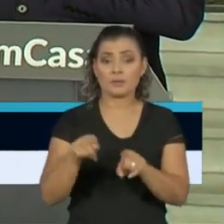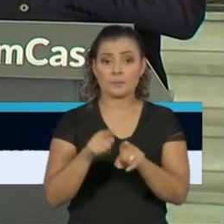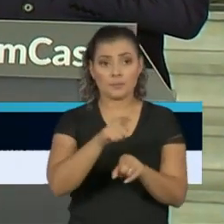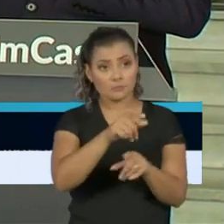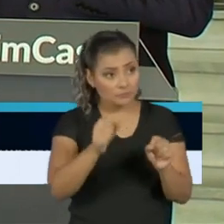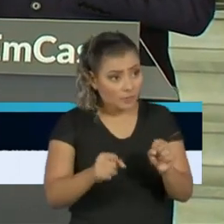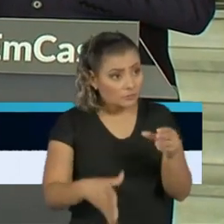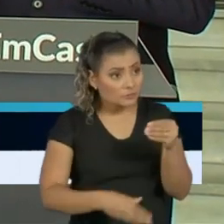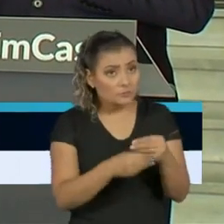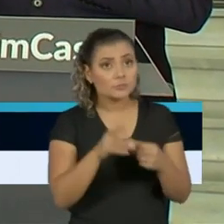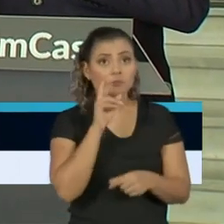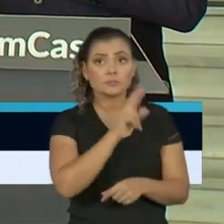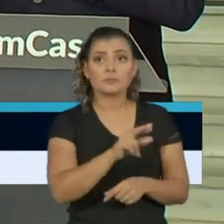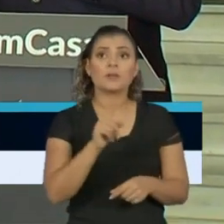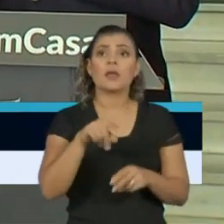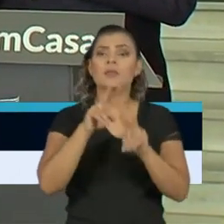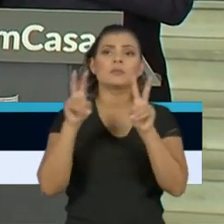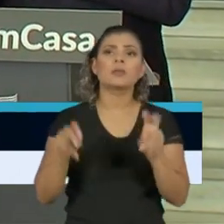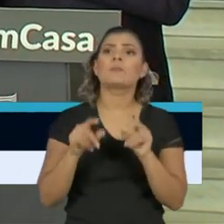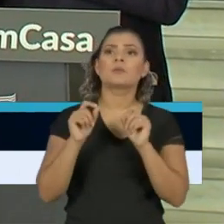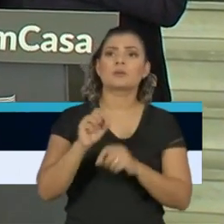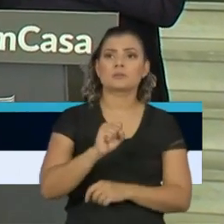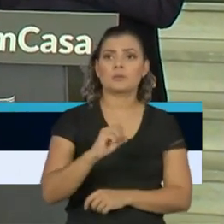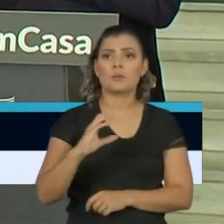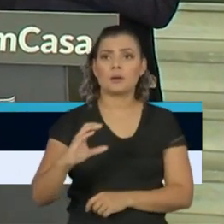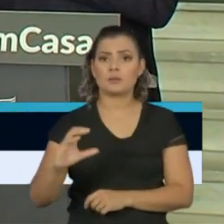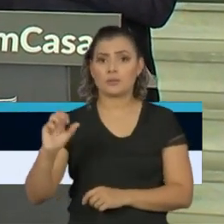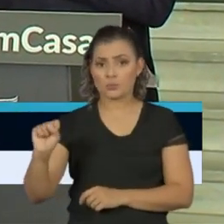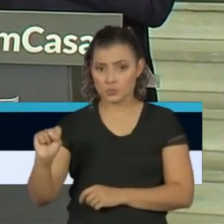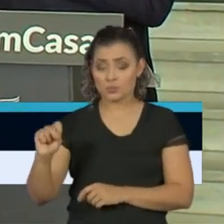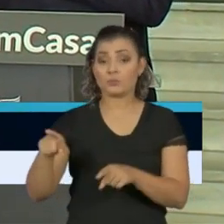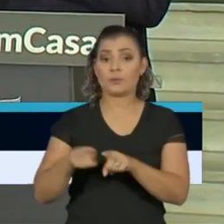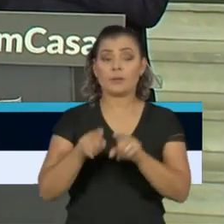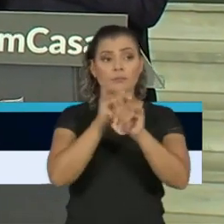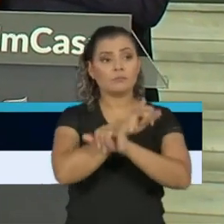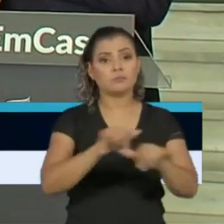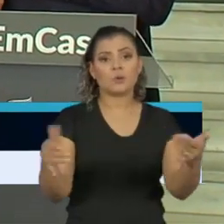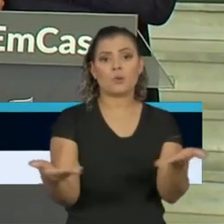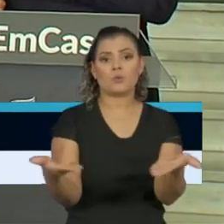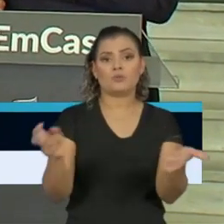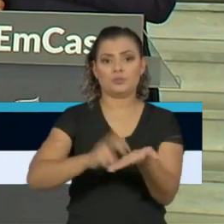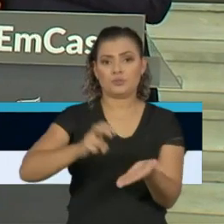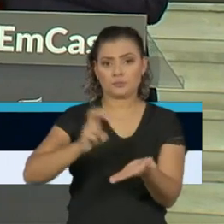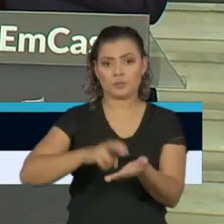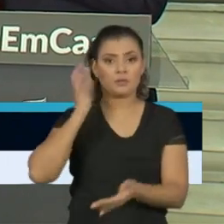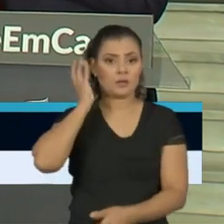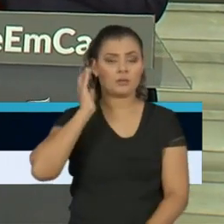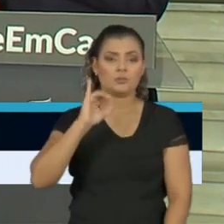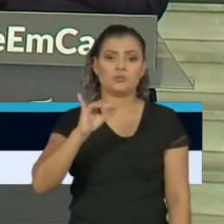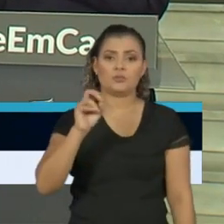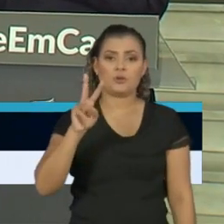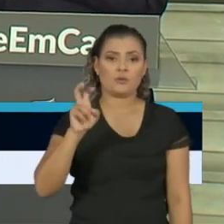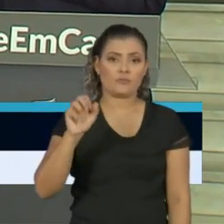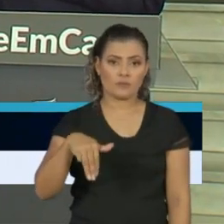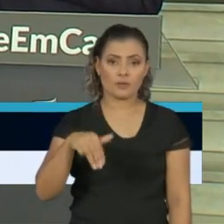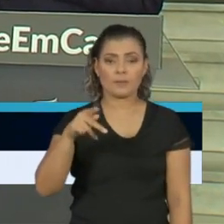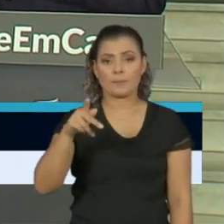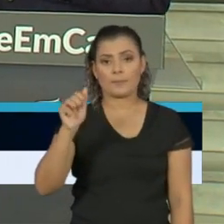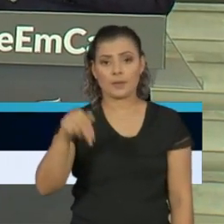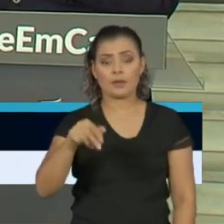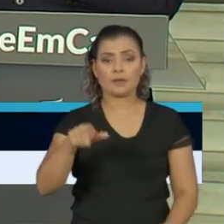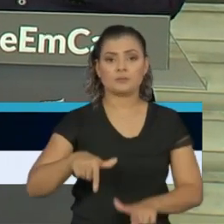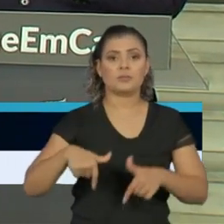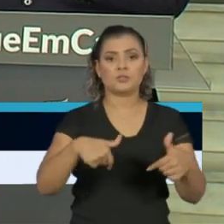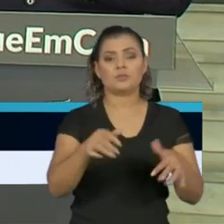tiver à disposição, em relação a São Caetano do Sul. Aliás, a notícia foi dada hoje pela manhã na Rádio Jovem Pan, uma iniciativa da